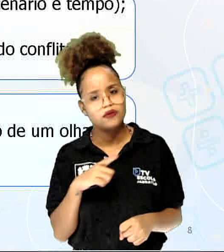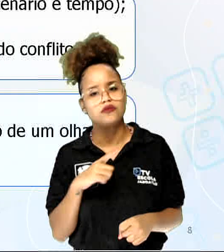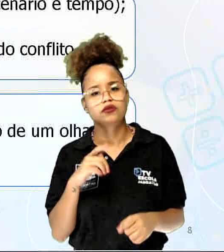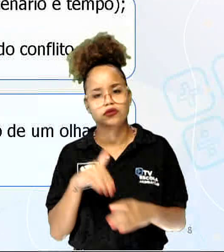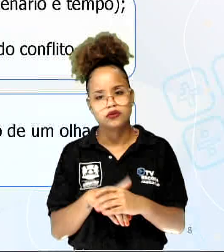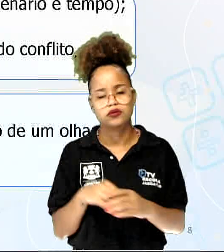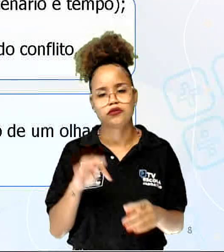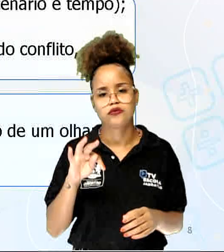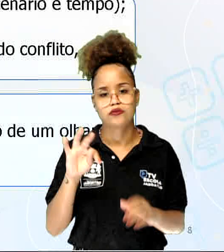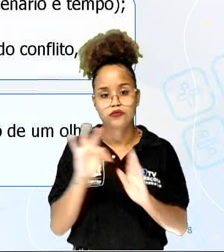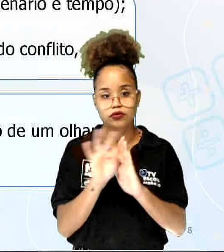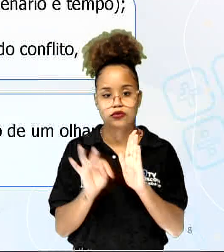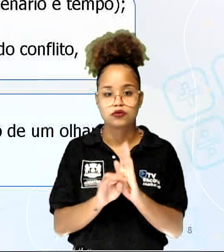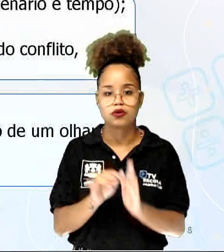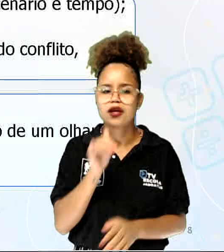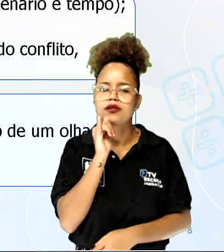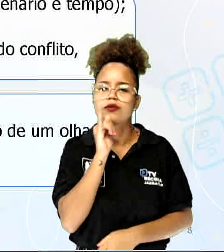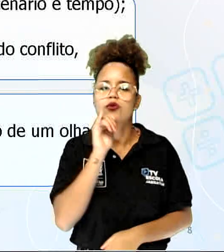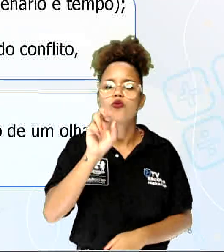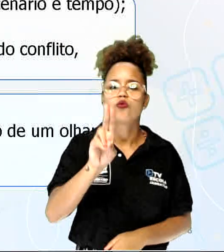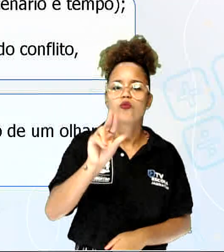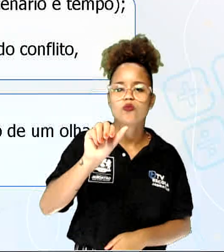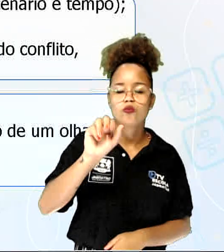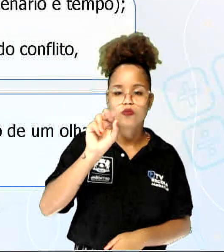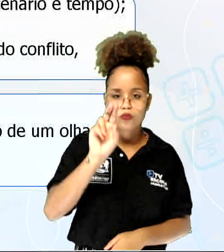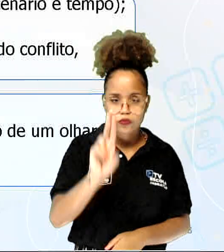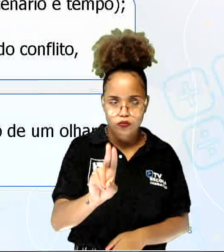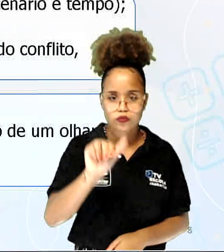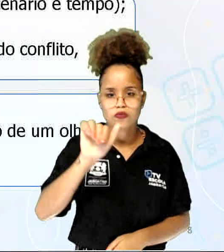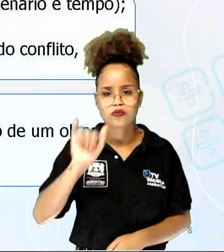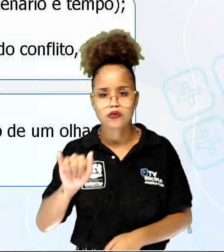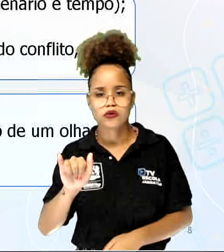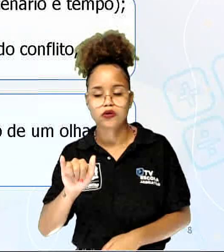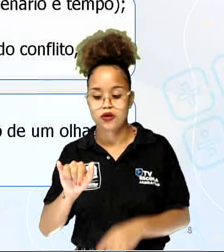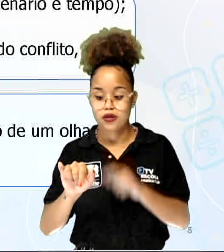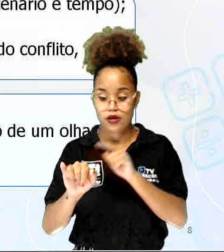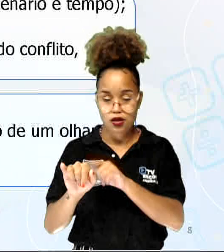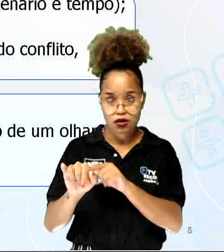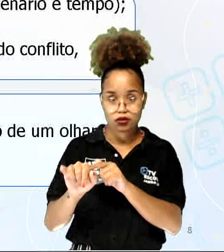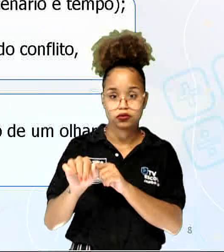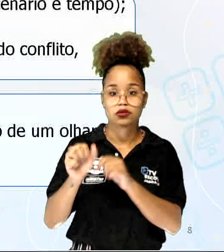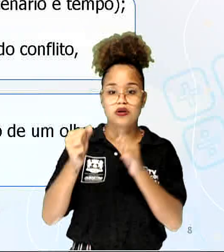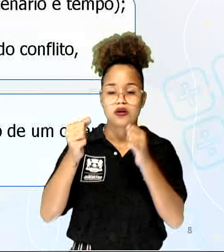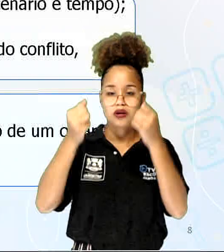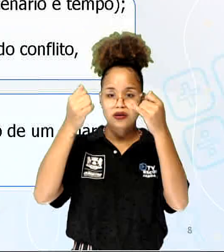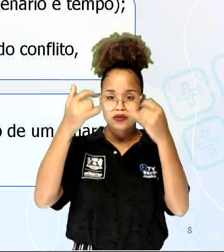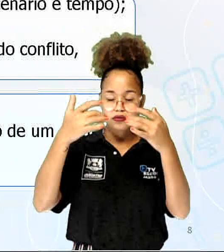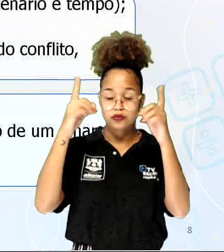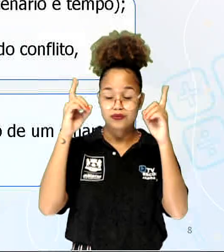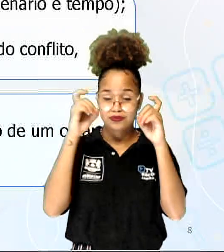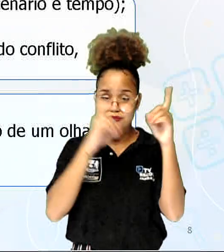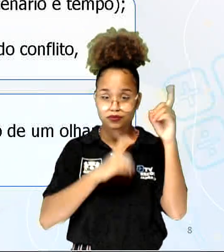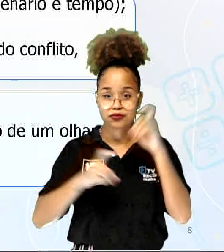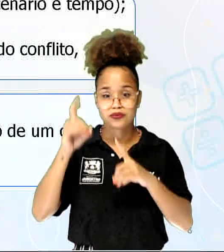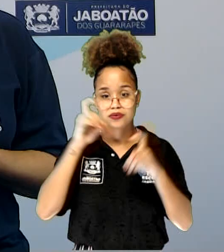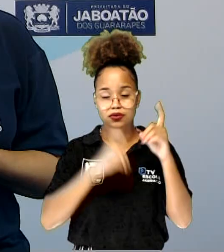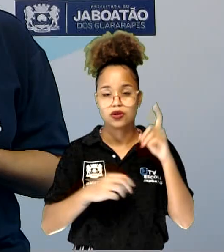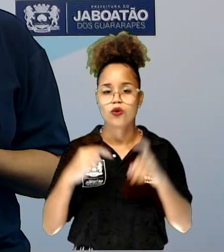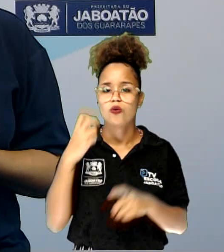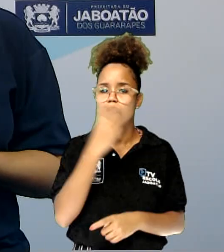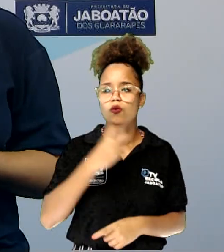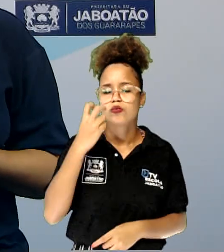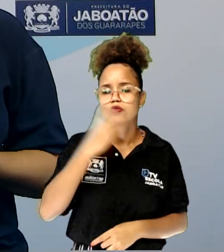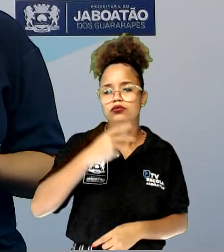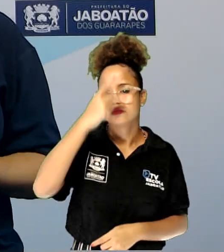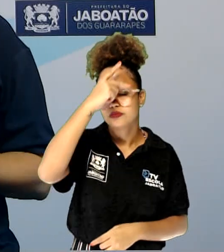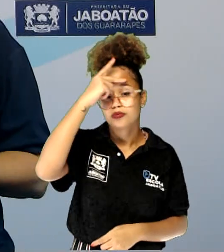fala uai. Perceba que o uai, ela tem uma marca, não é, de oralidade das pessoas